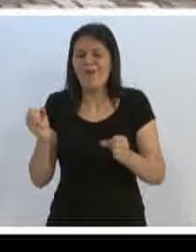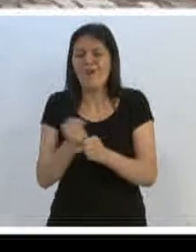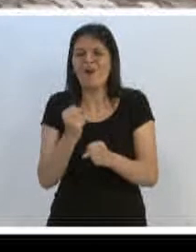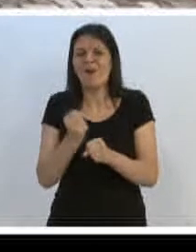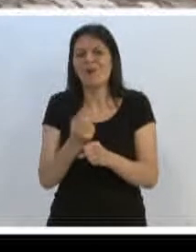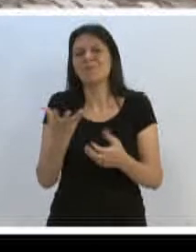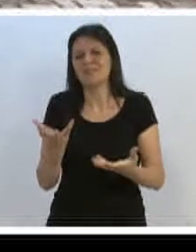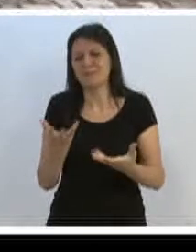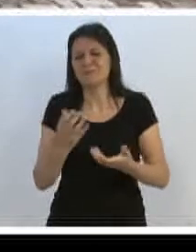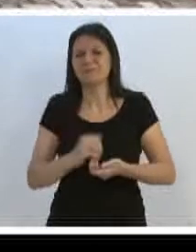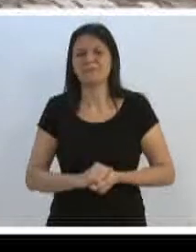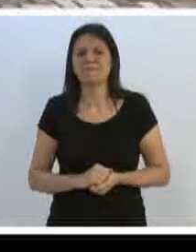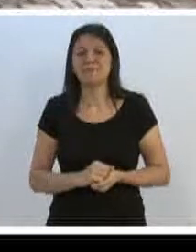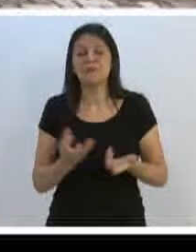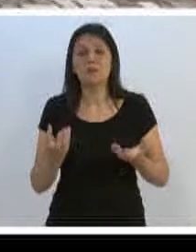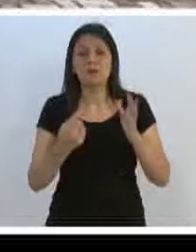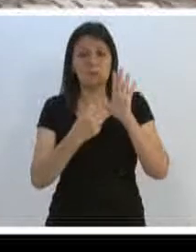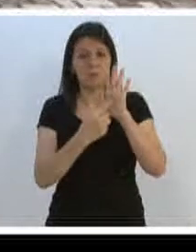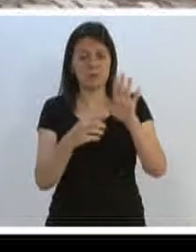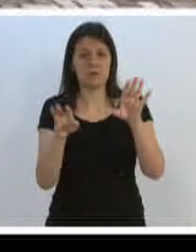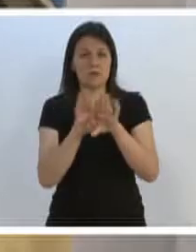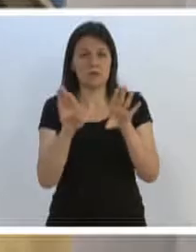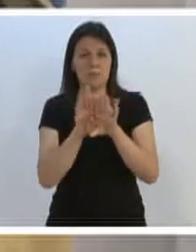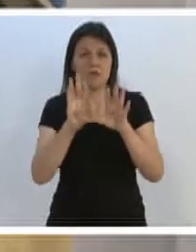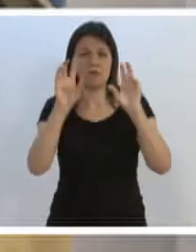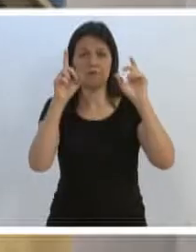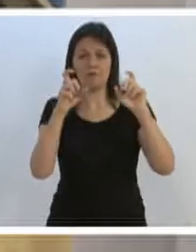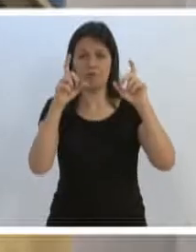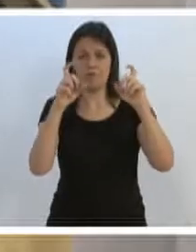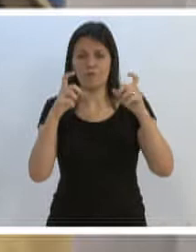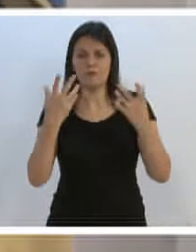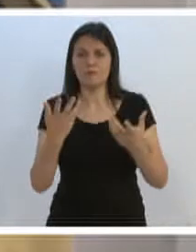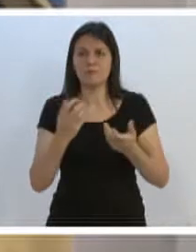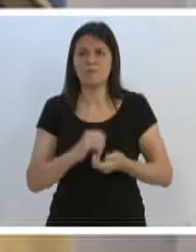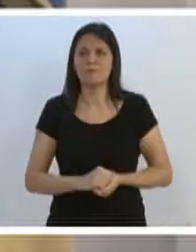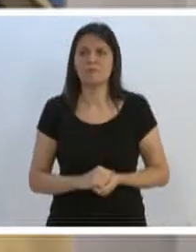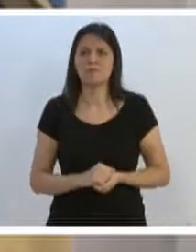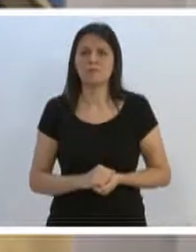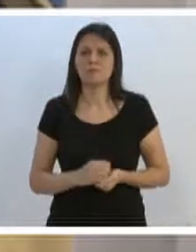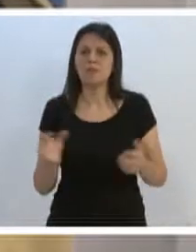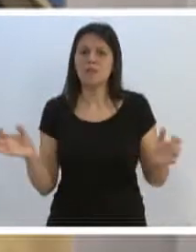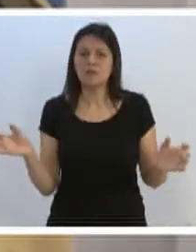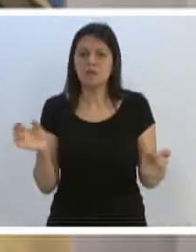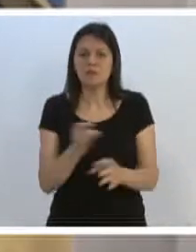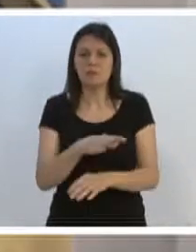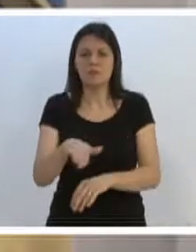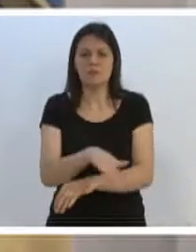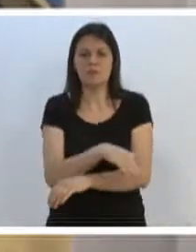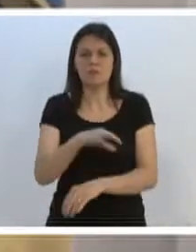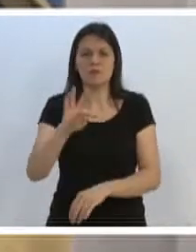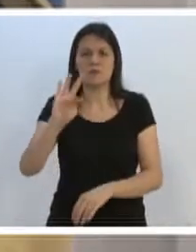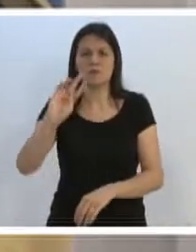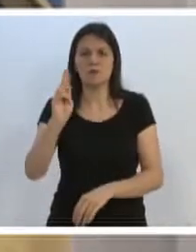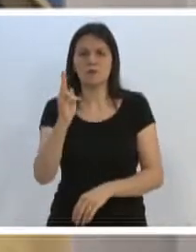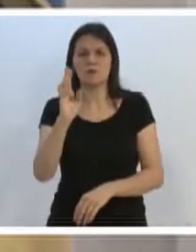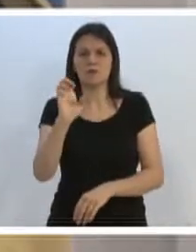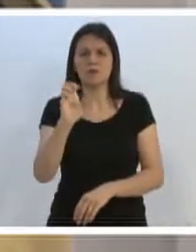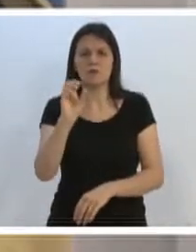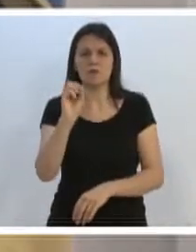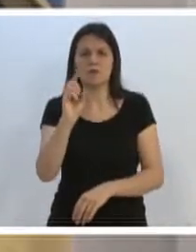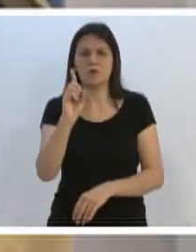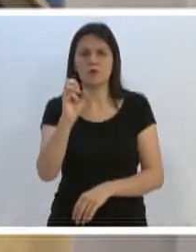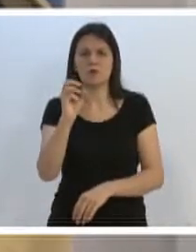esta. Eu quero mostrar também algumas fotos que estamos no término da rua Teodoro Passo, já sinalizada e